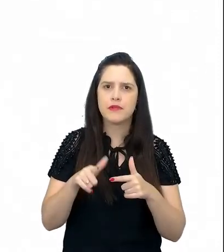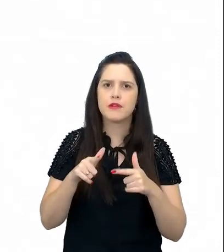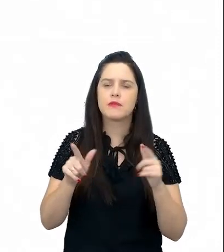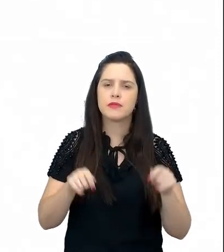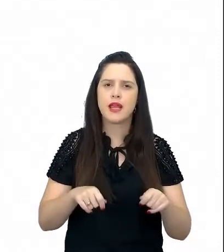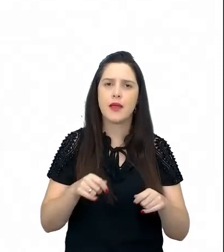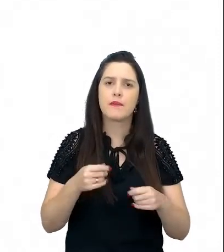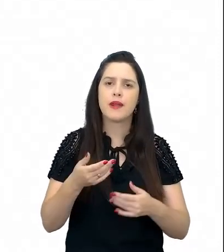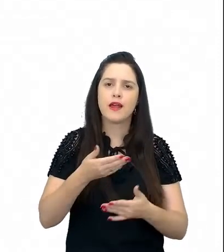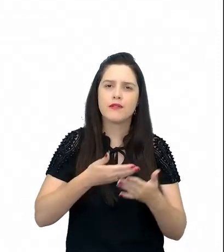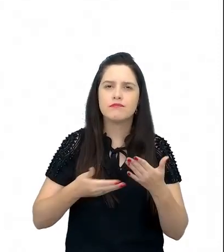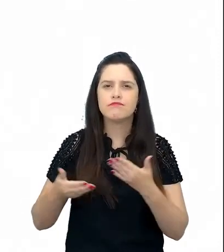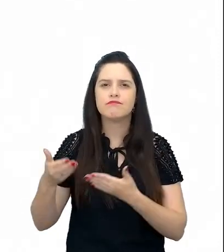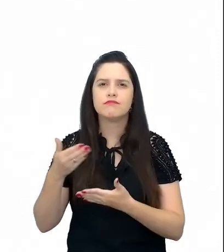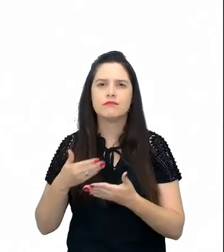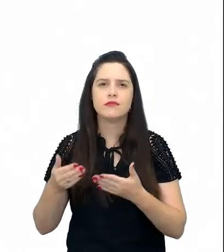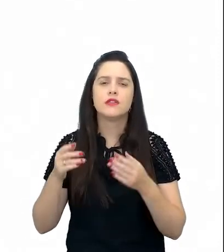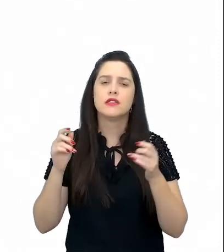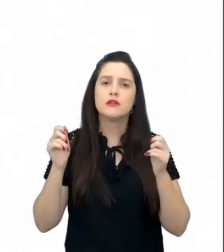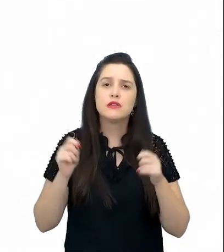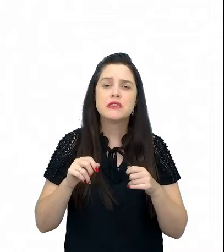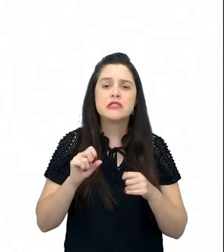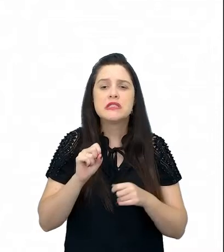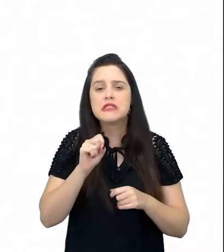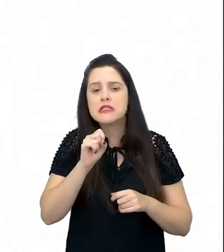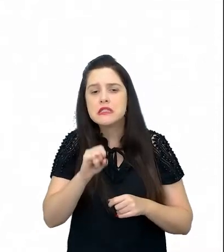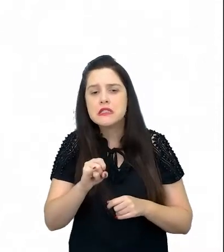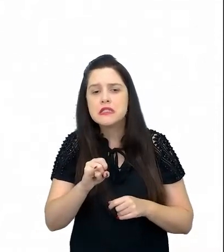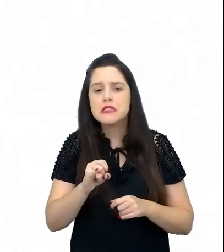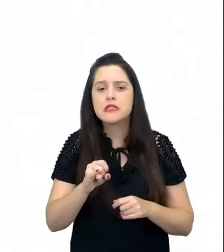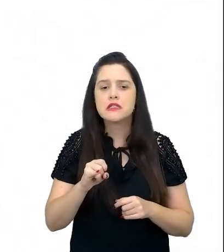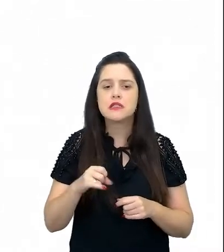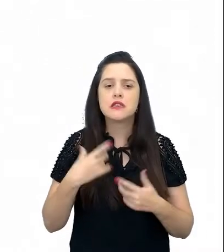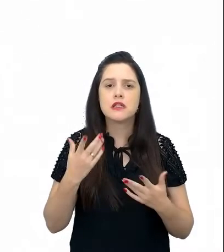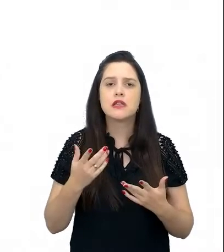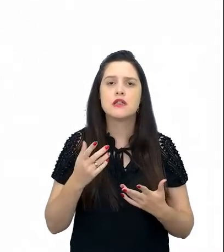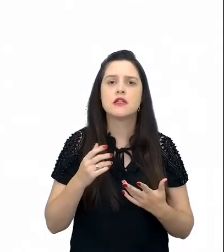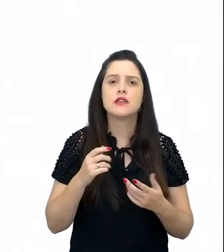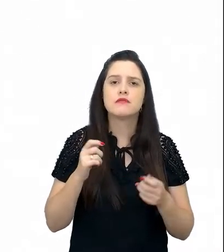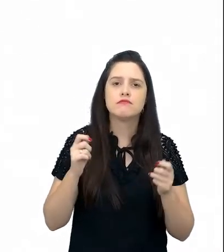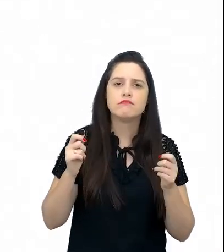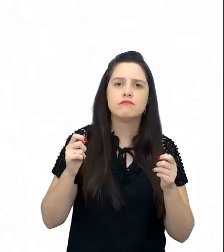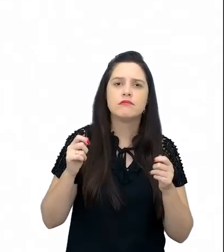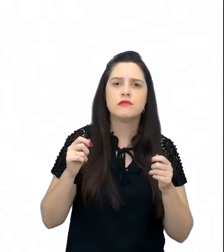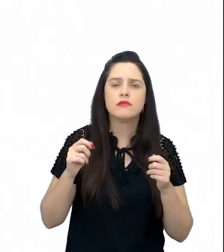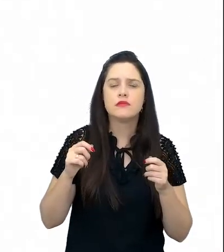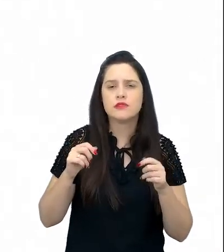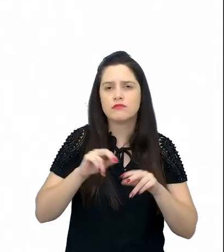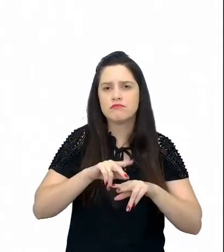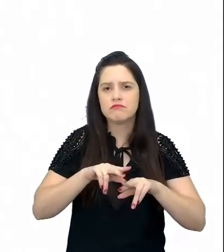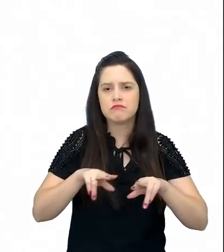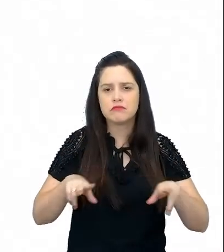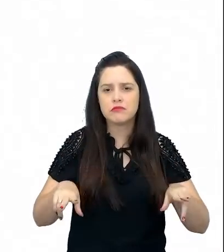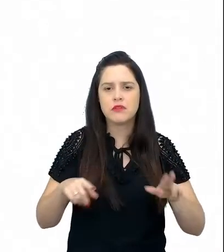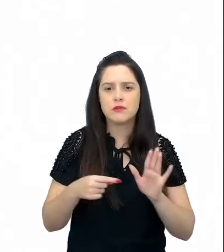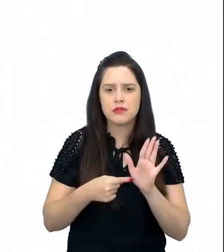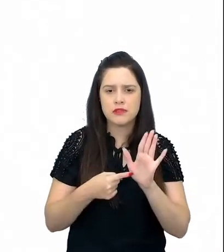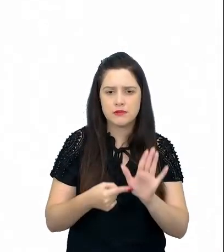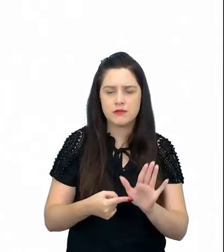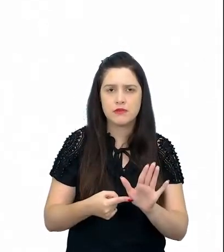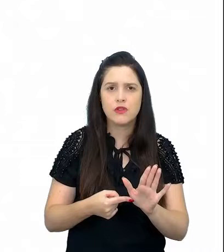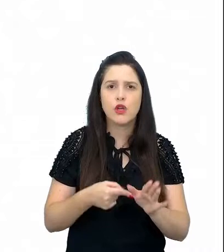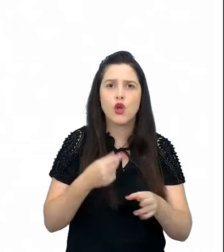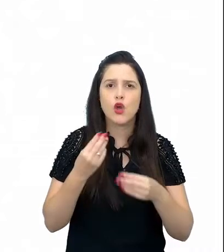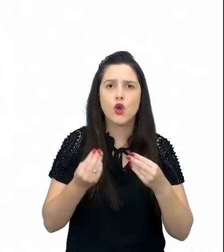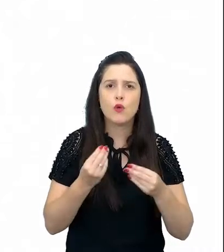comprados tecidos coloridos. Suponha que 1 metro de tecido de largura custasse R$ 17,80.